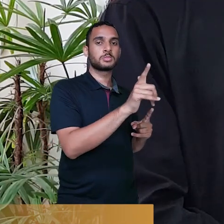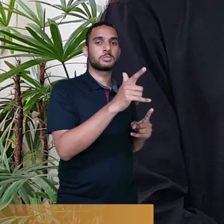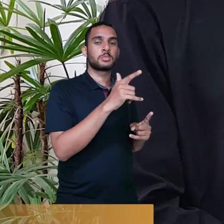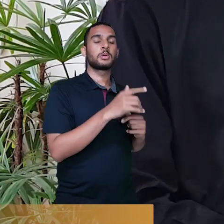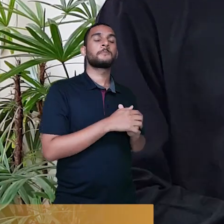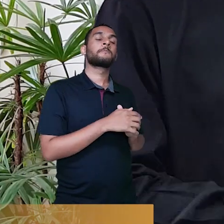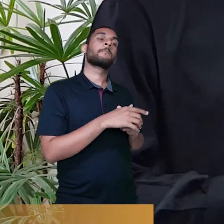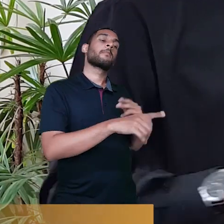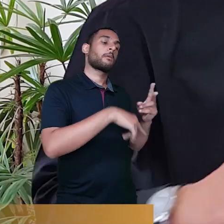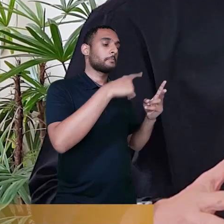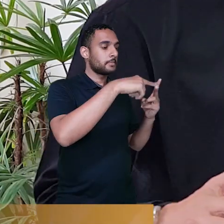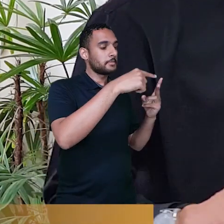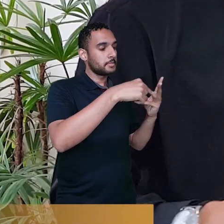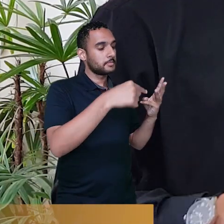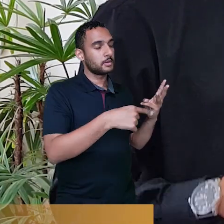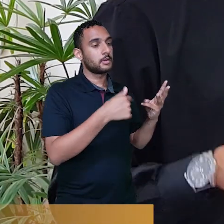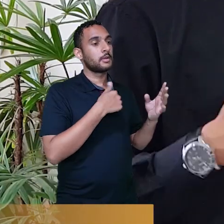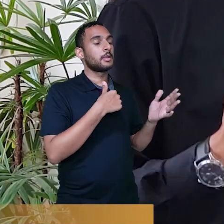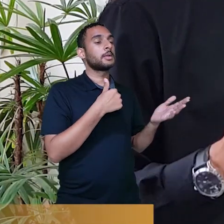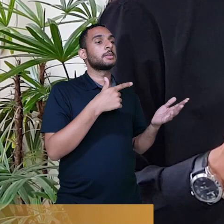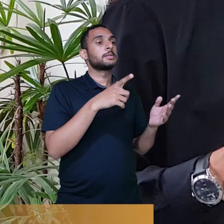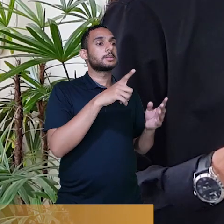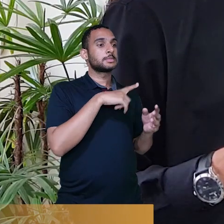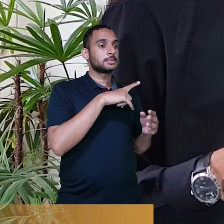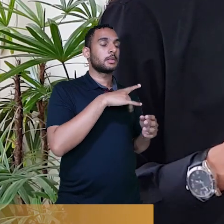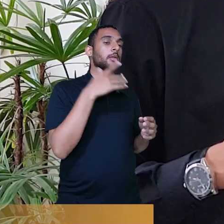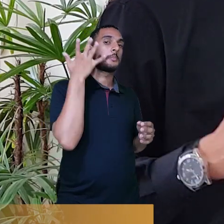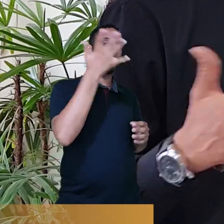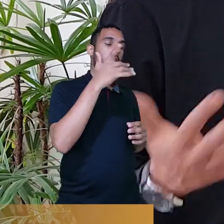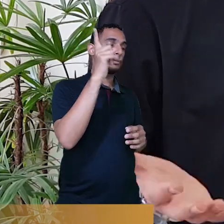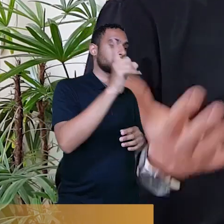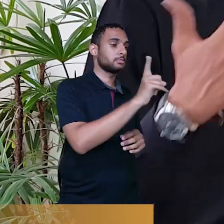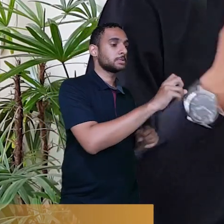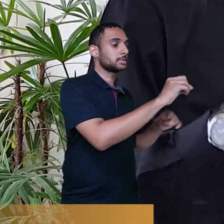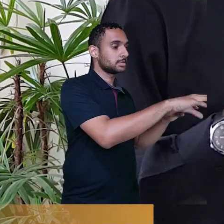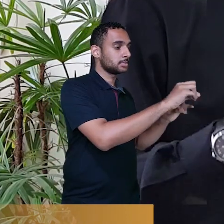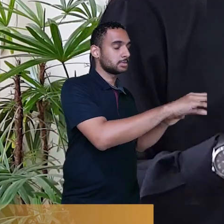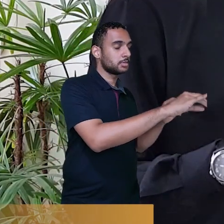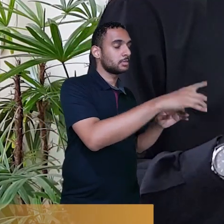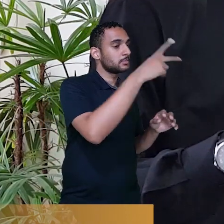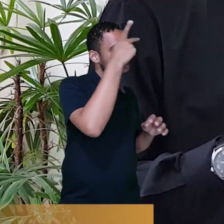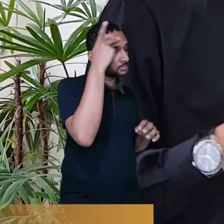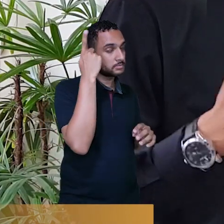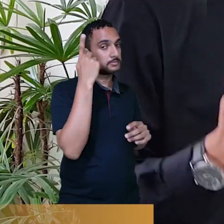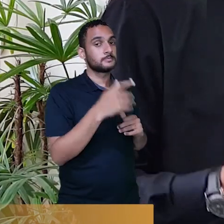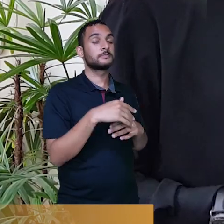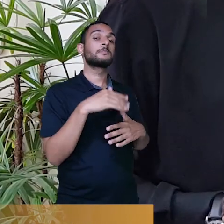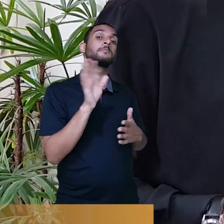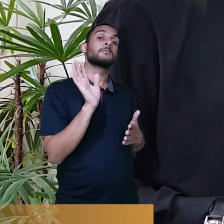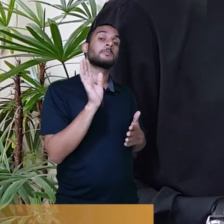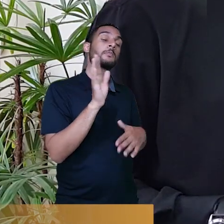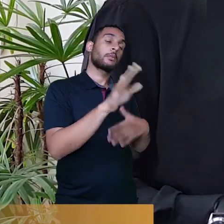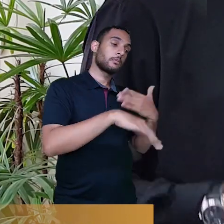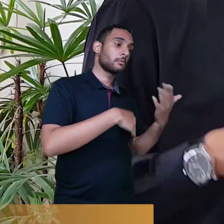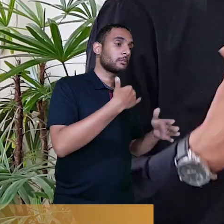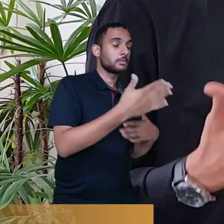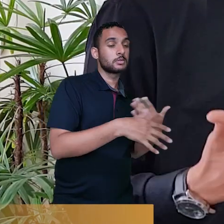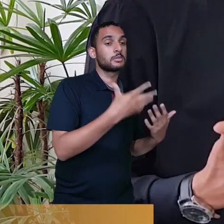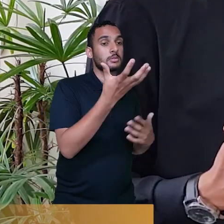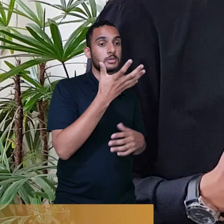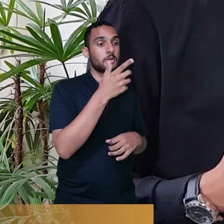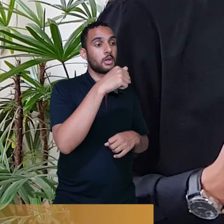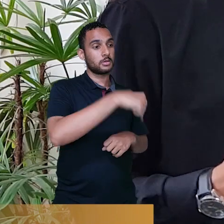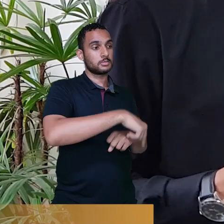alcançando que seriam seus três anos os próximos passos é trazer também essa formação para o segundo eo terceiro módulo e